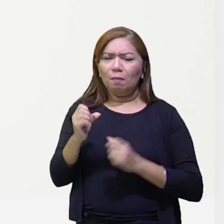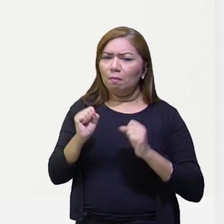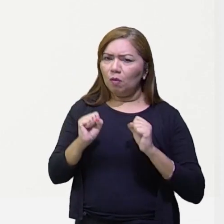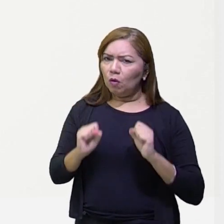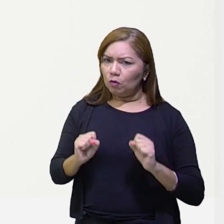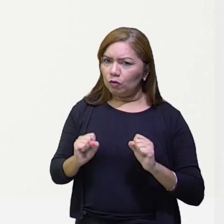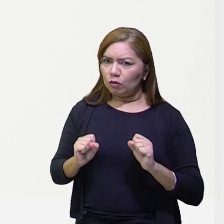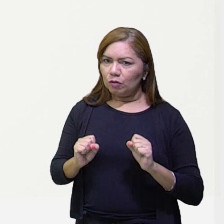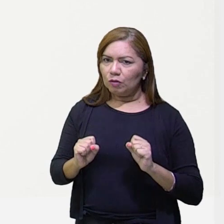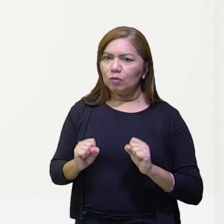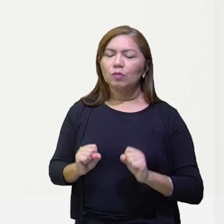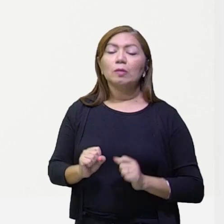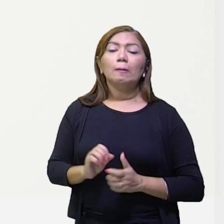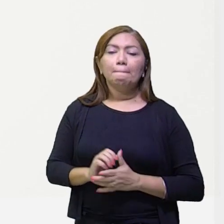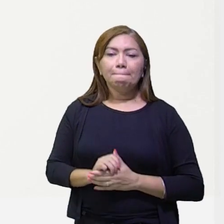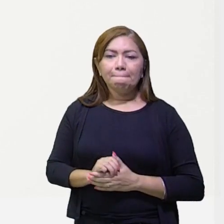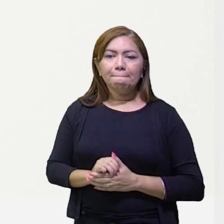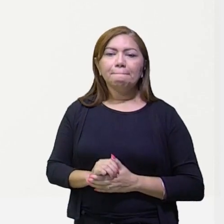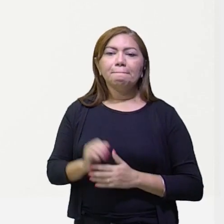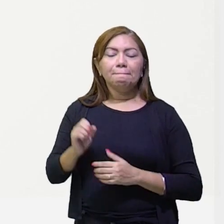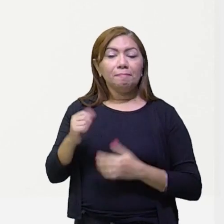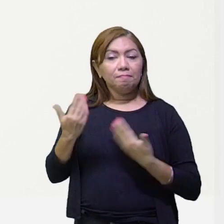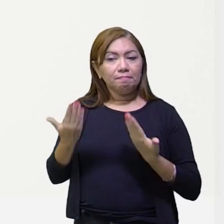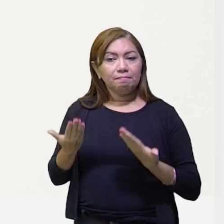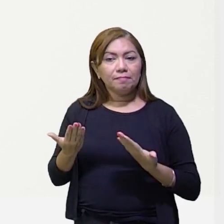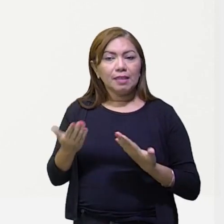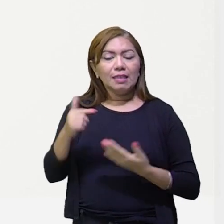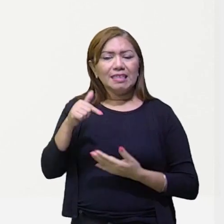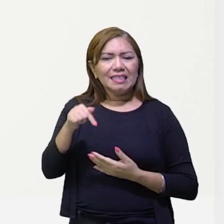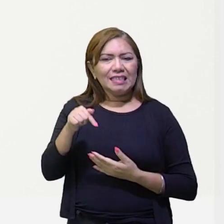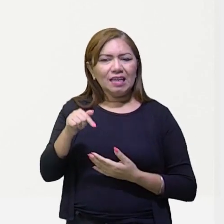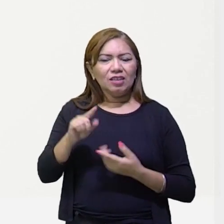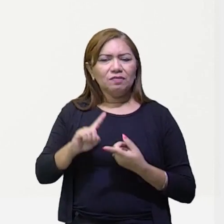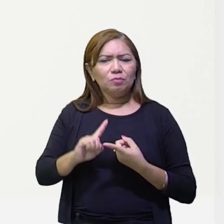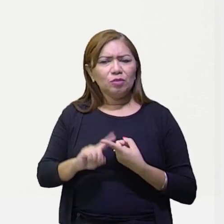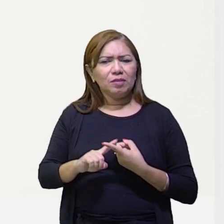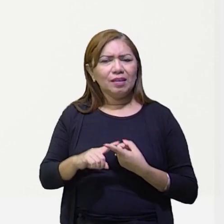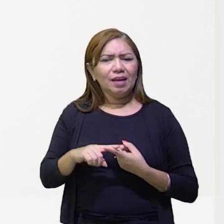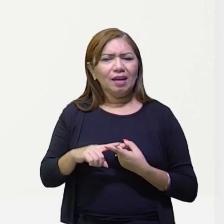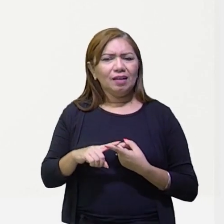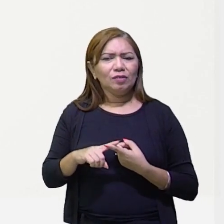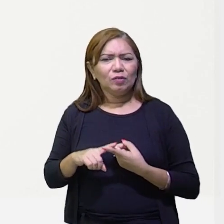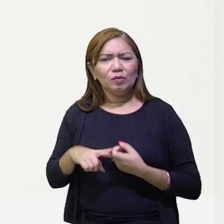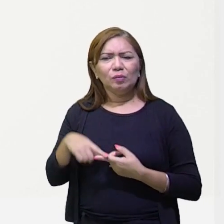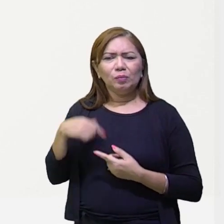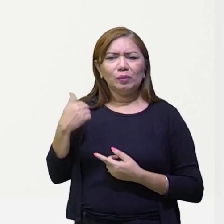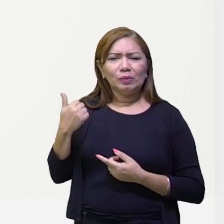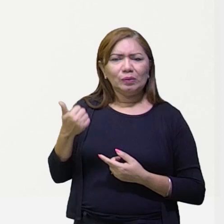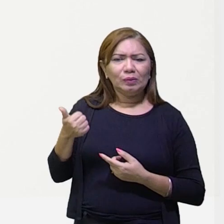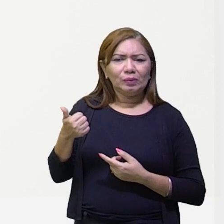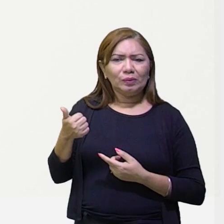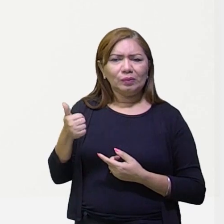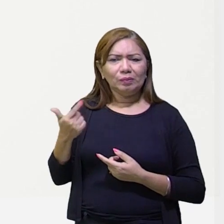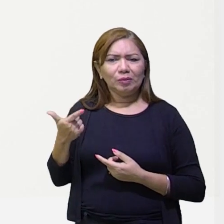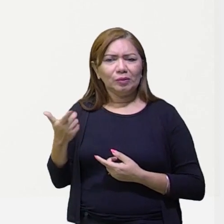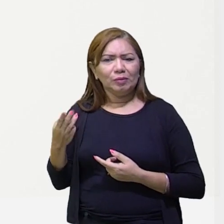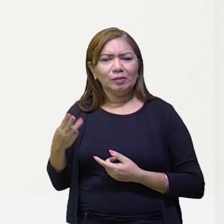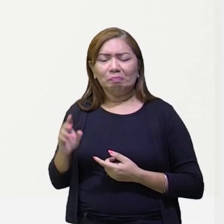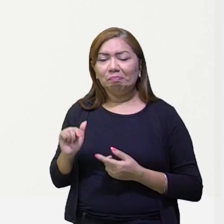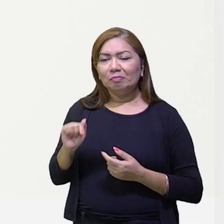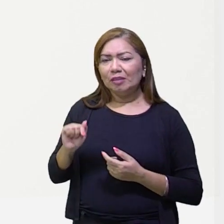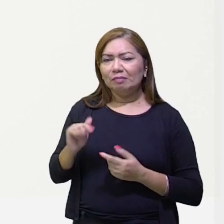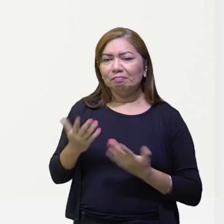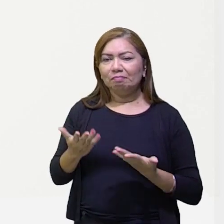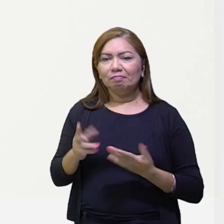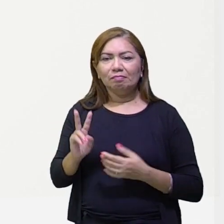professor? Bom, o 3 não tem nenhum número que multiplicado por ele, né, dentro dos naturais, que vai gerar 7, mas nós podemos